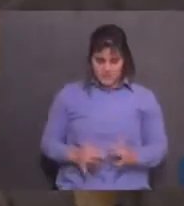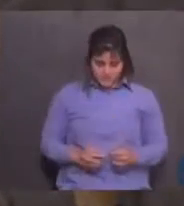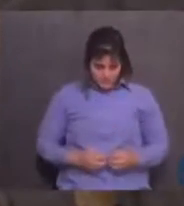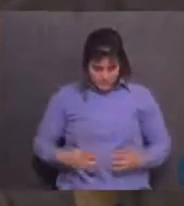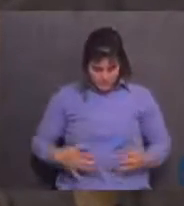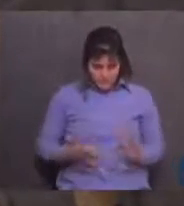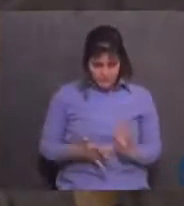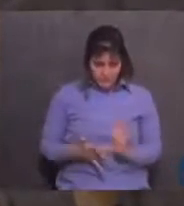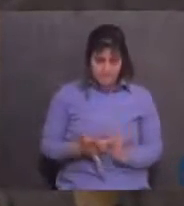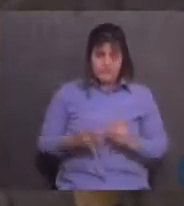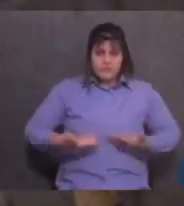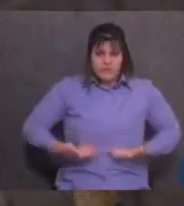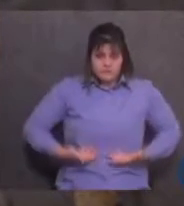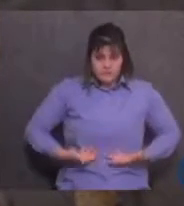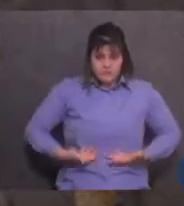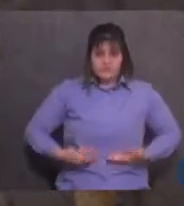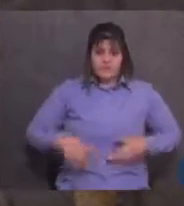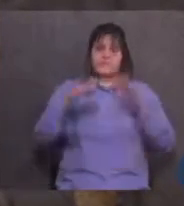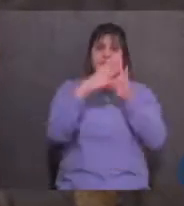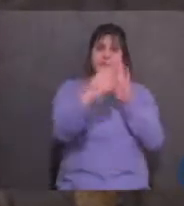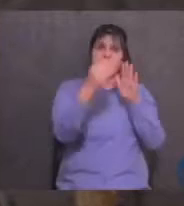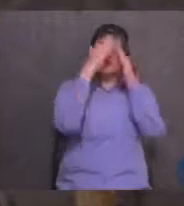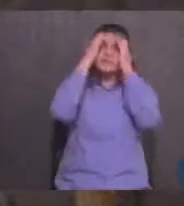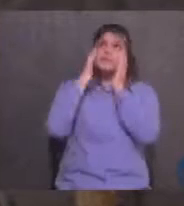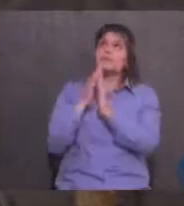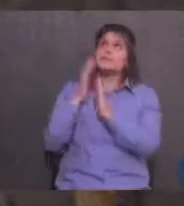es el fruto de tu vientre, Jesús.